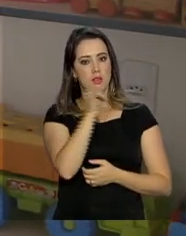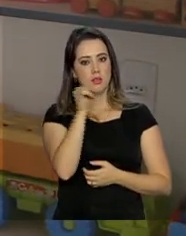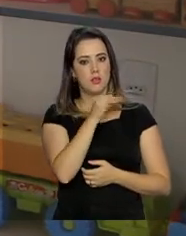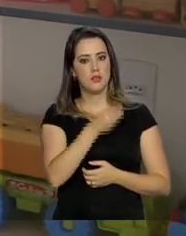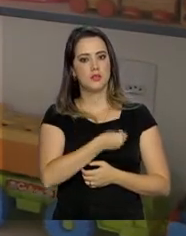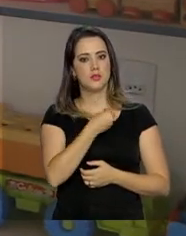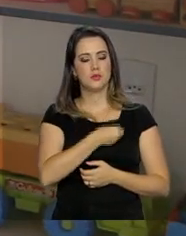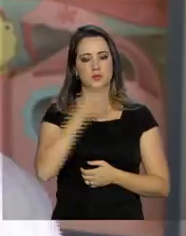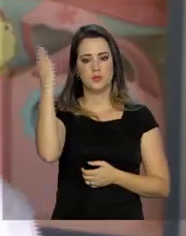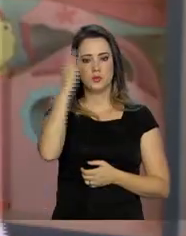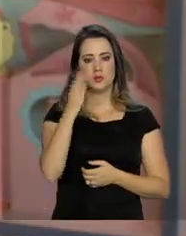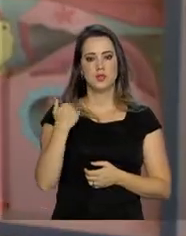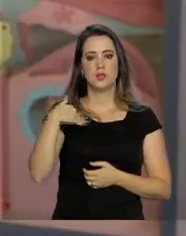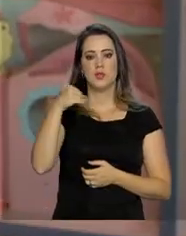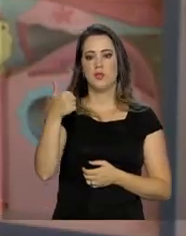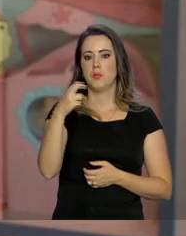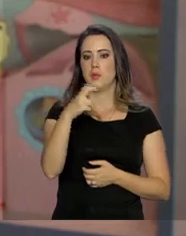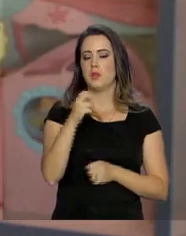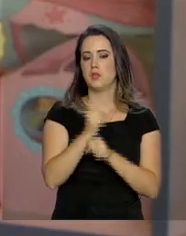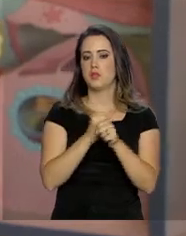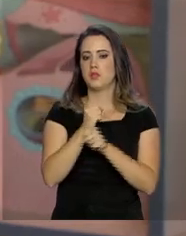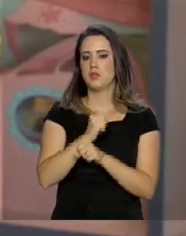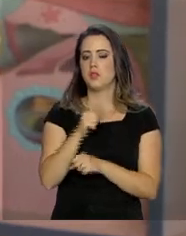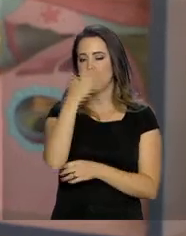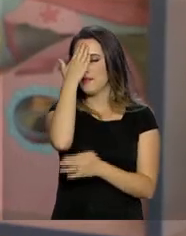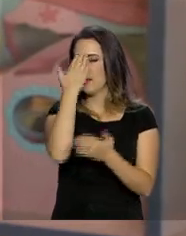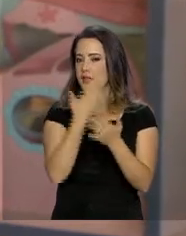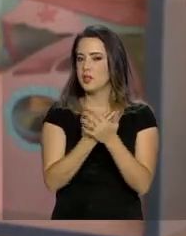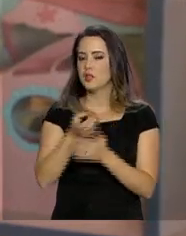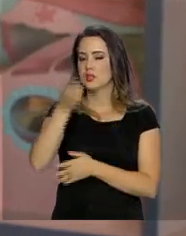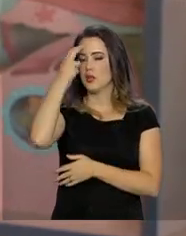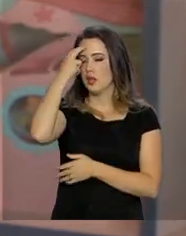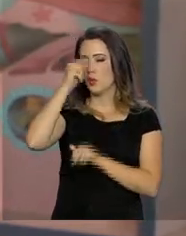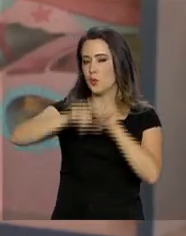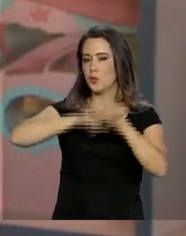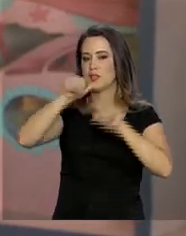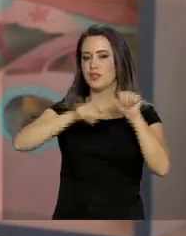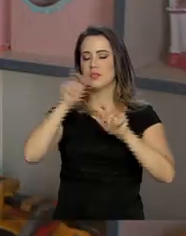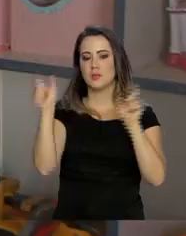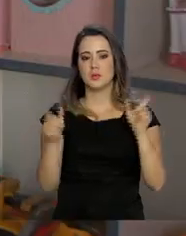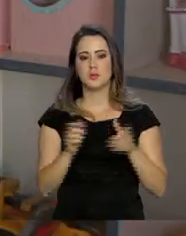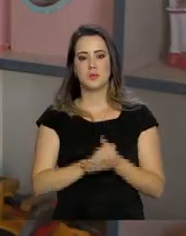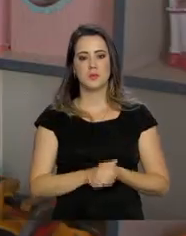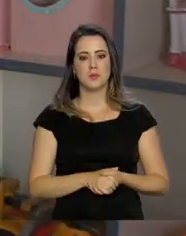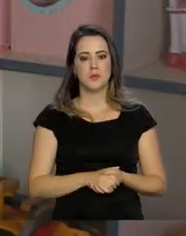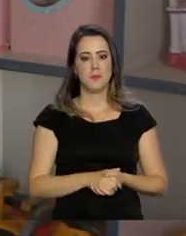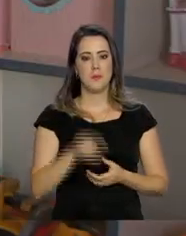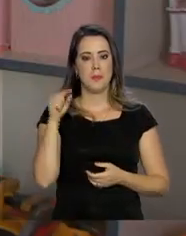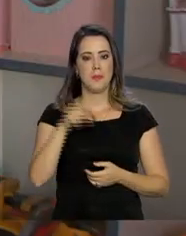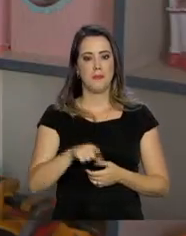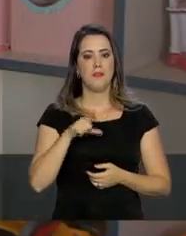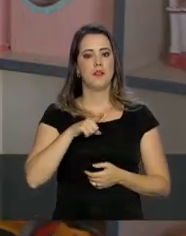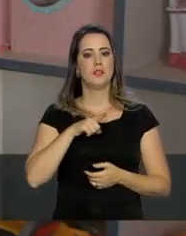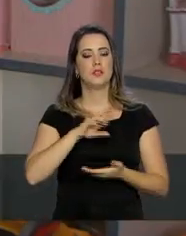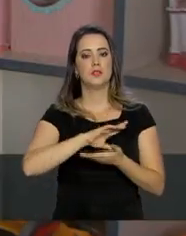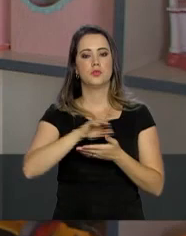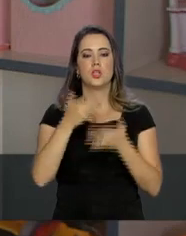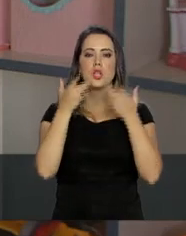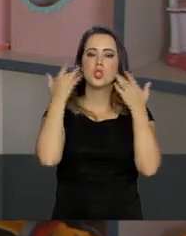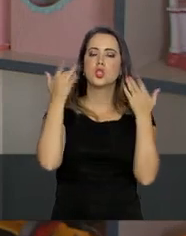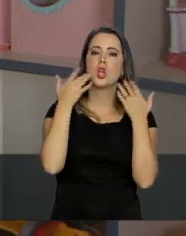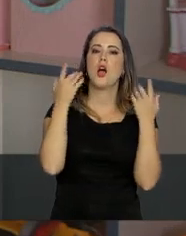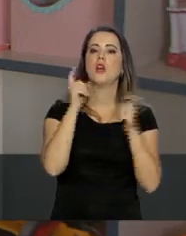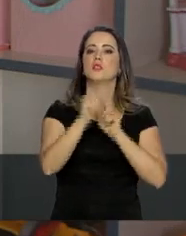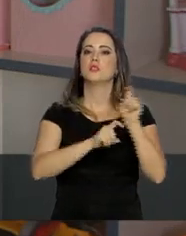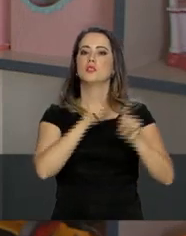há mais de 15 anos paulo acredita que a cultura transforma o cidadão aqui a gente faz teatro informática arte